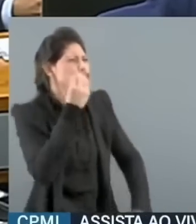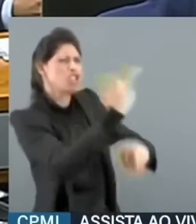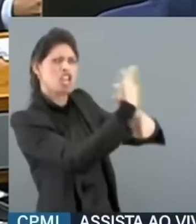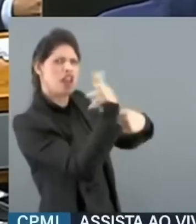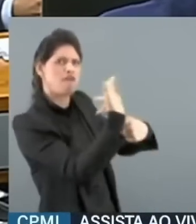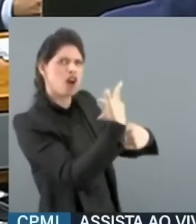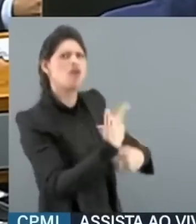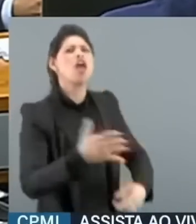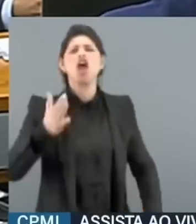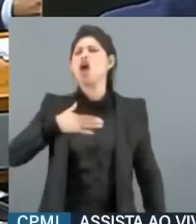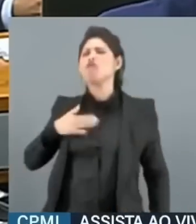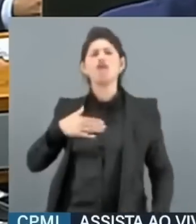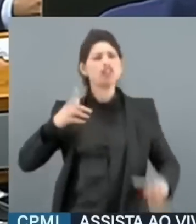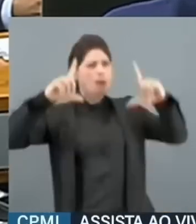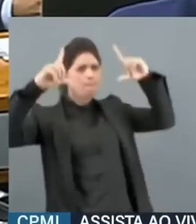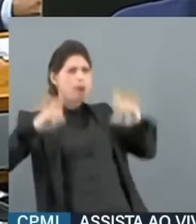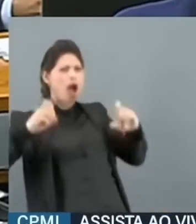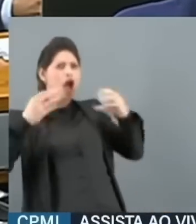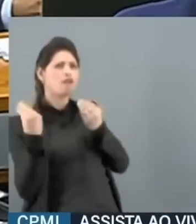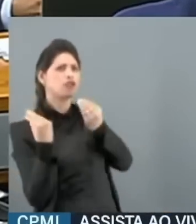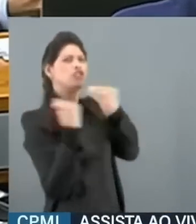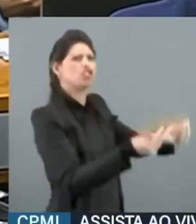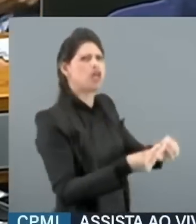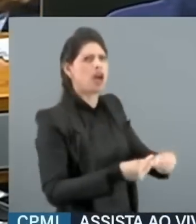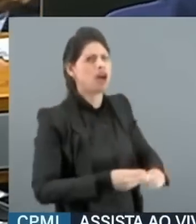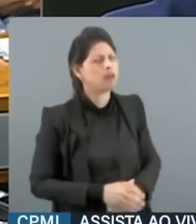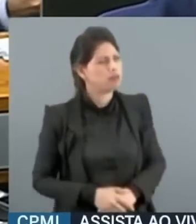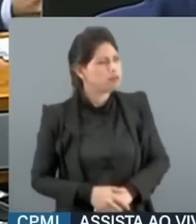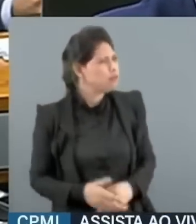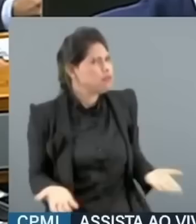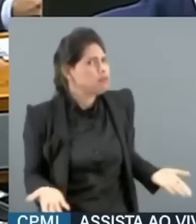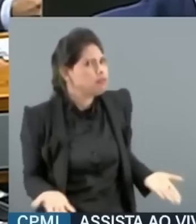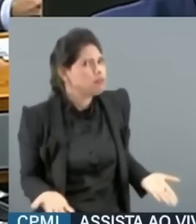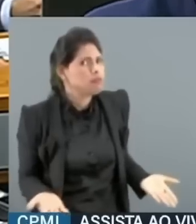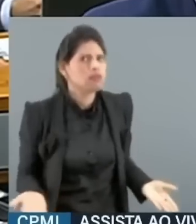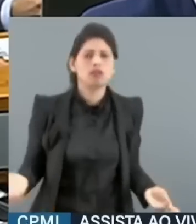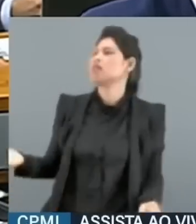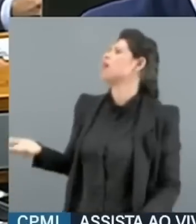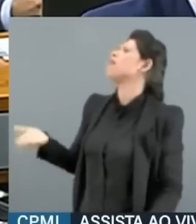mandar uma foto para o senhor botar no seu quarto. Ô, deputado Abílio, deputado